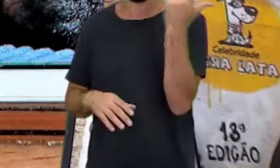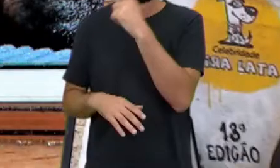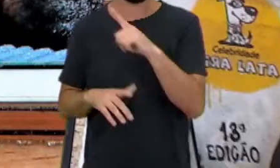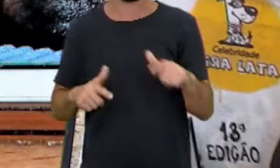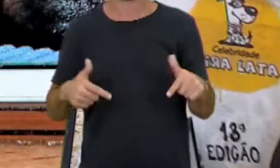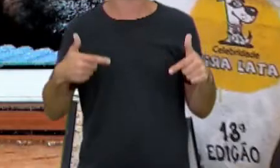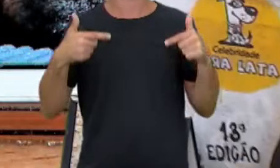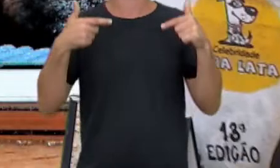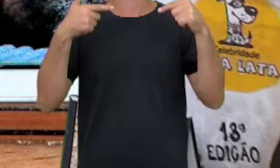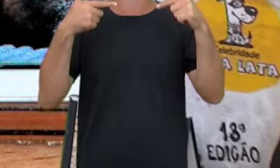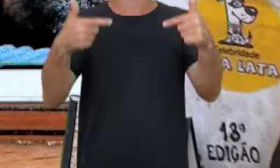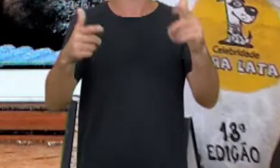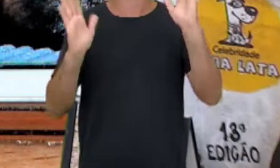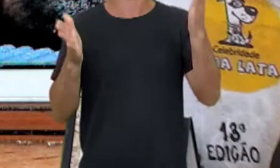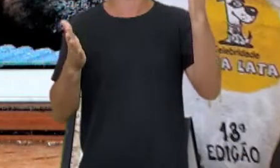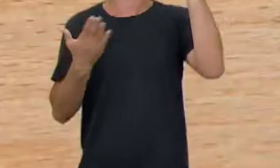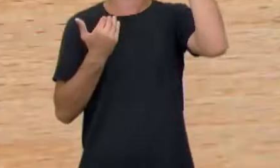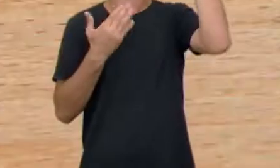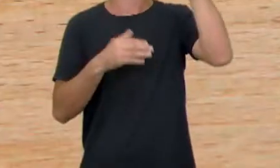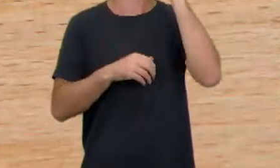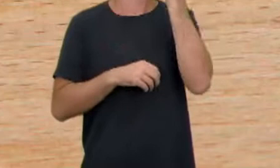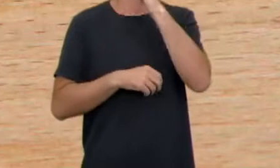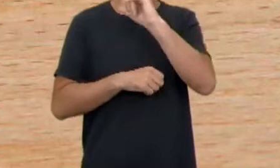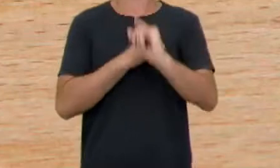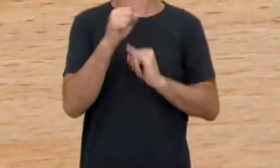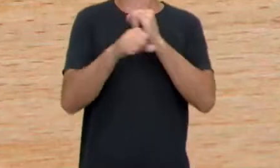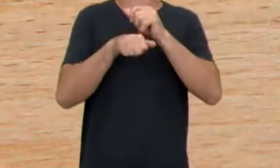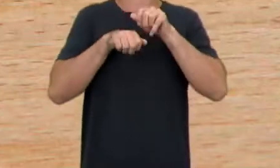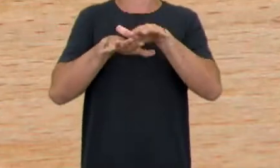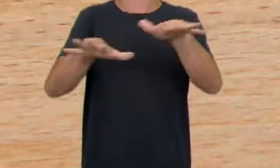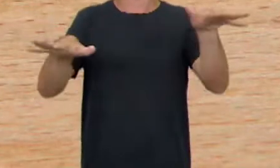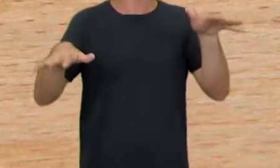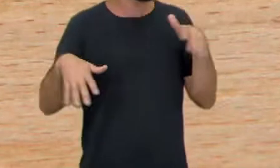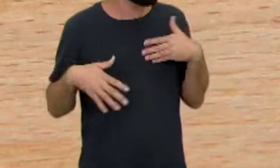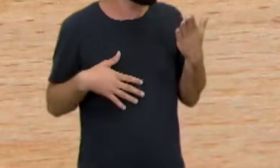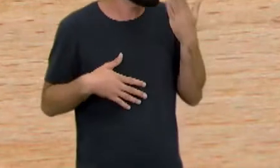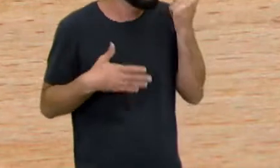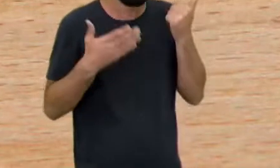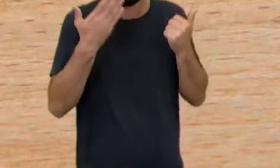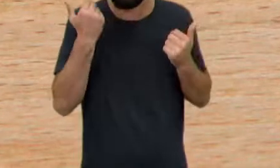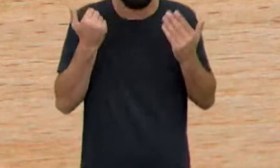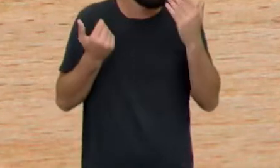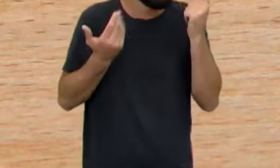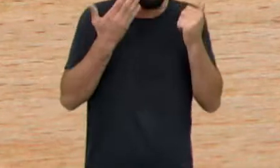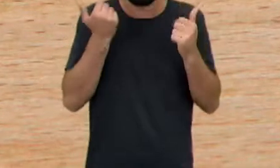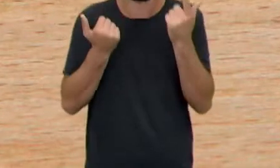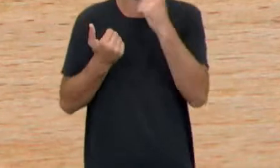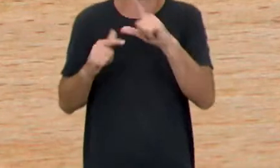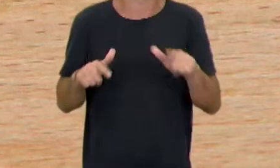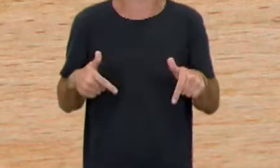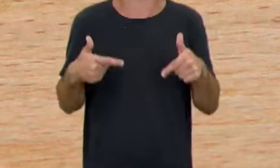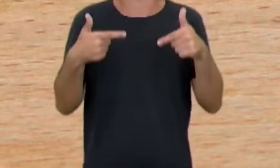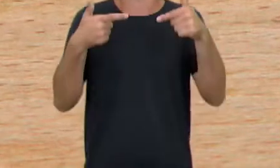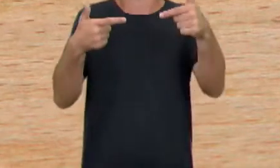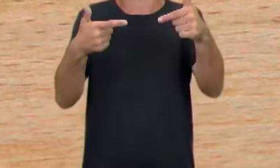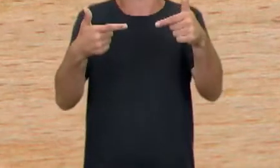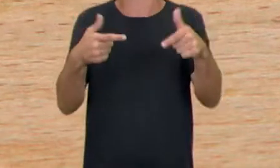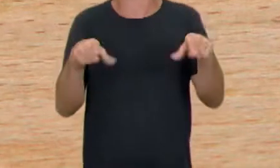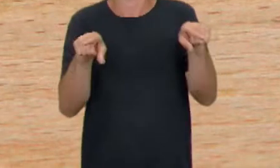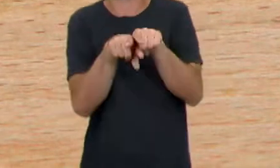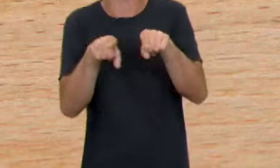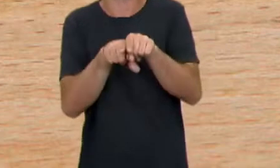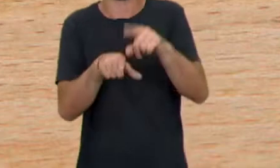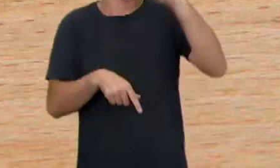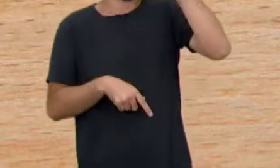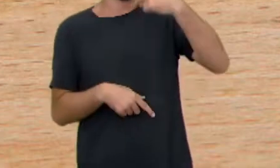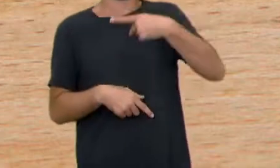compartilhando conhecimento na internet. Então é aí que eu fui formando isso, né? E fui andando paralelo, porque eu não tinha um